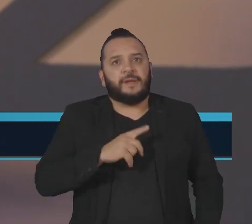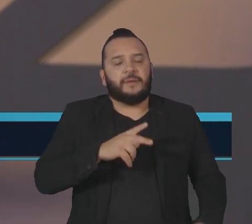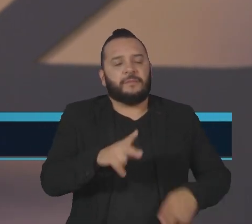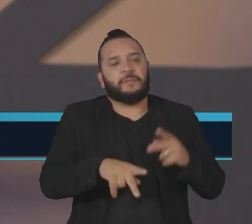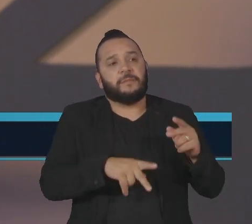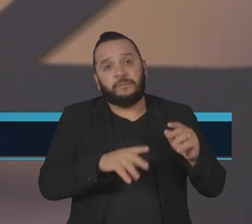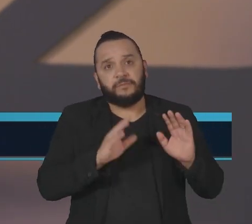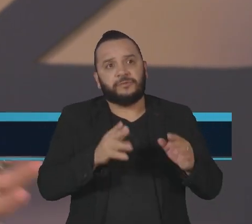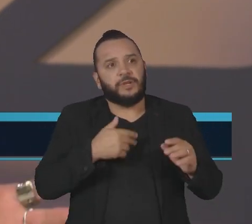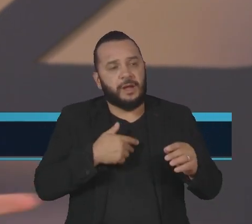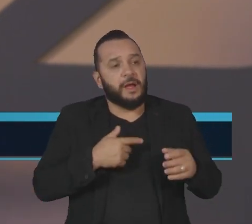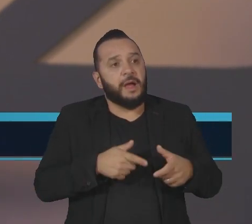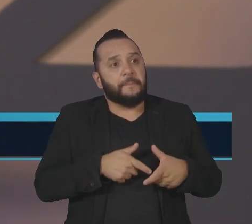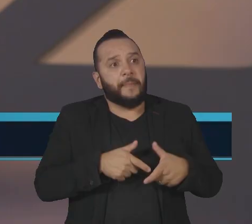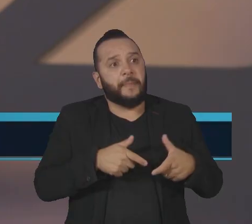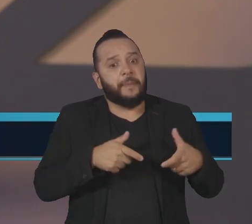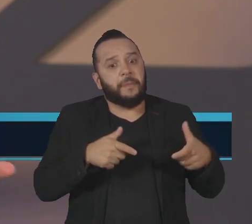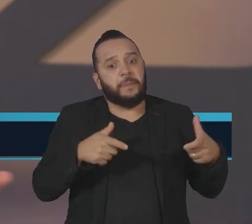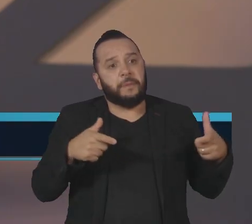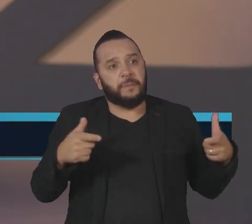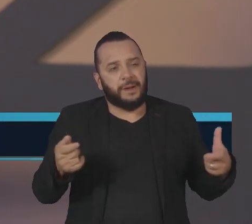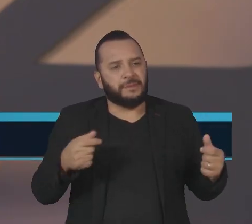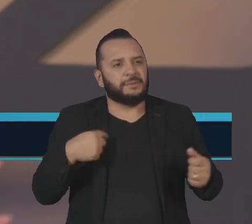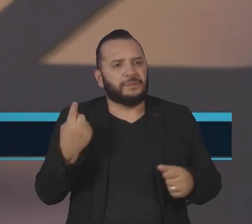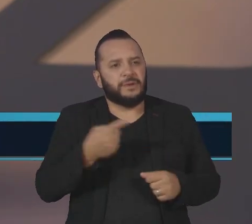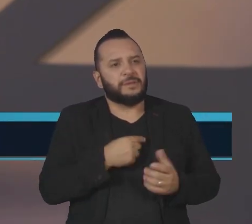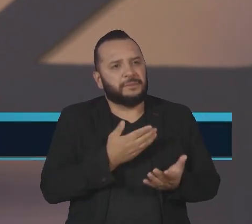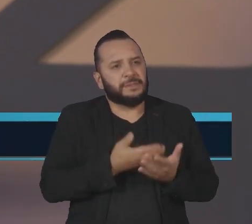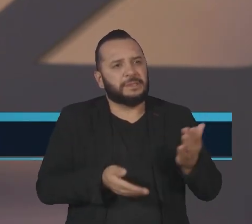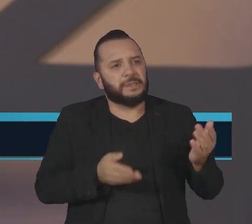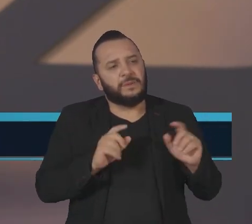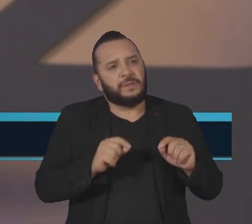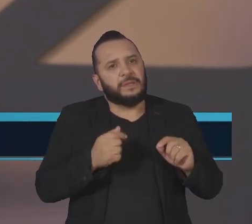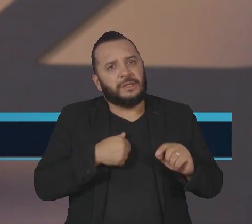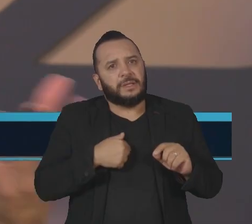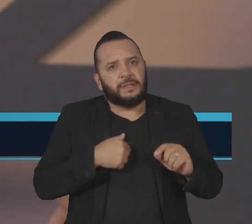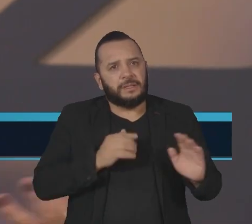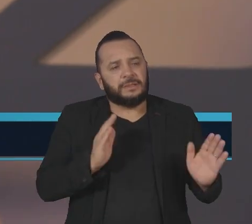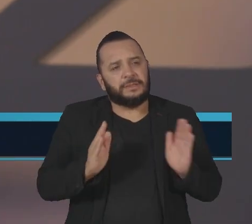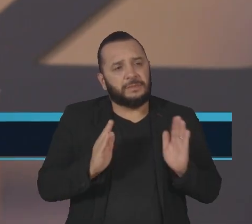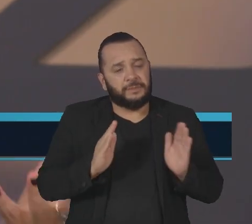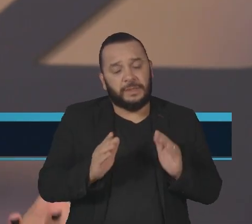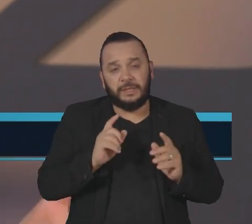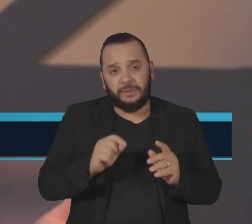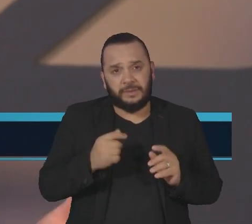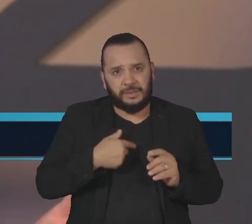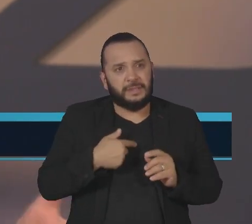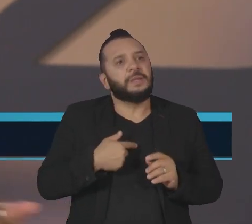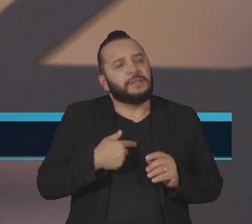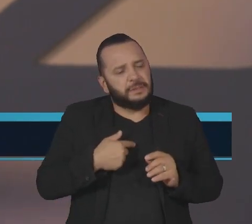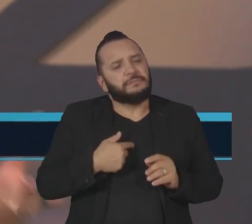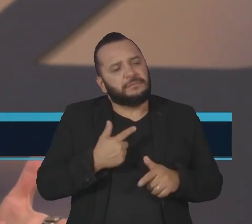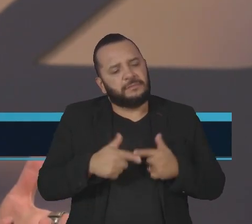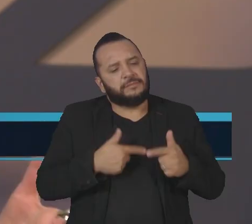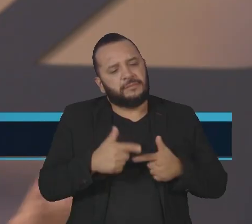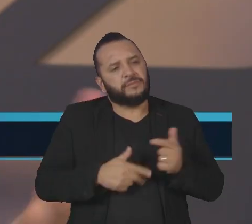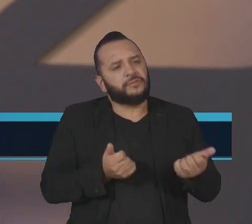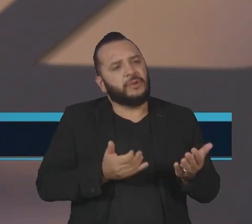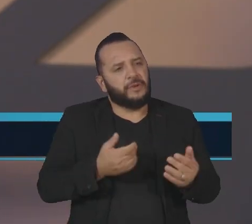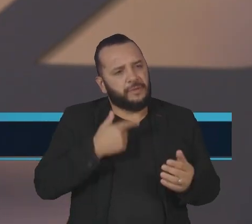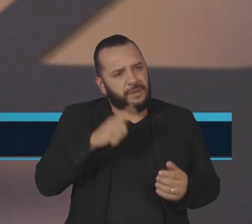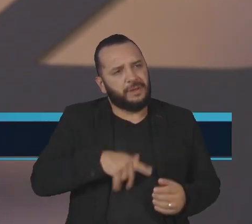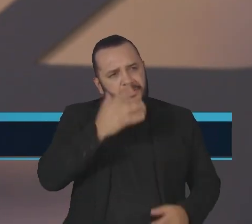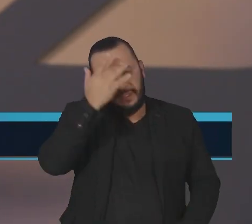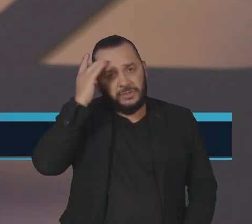sendo aproveitado. Assim, a gente já perdeu um pouco assim, a possibilidade de um superaproveitamento dessa força produtiva que são as pessoas, né? No